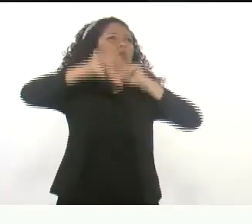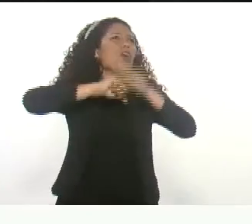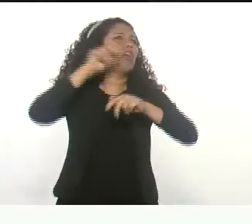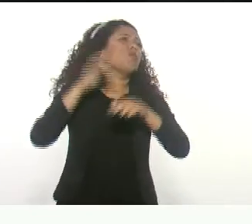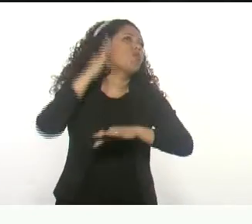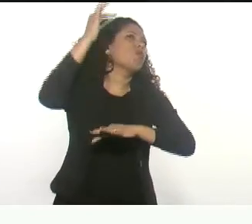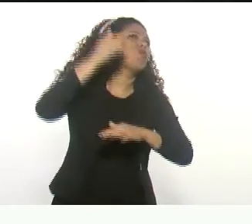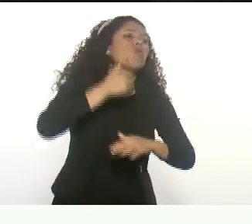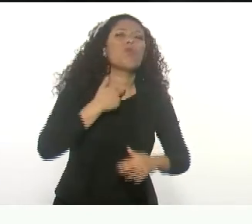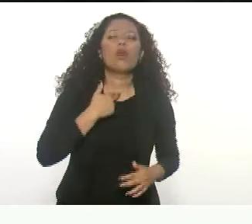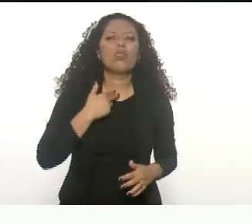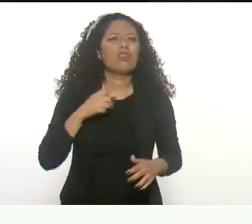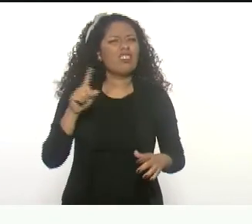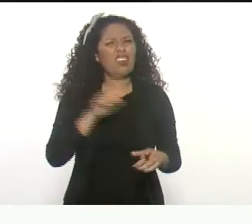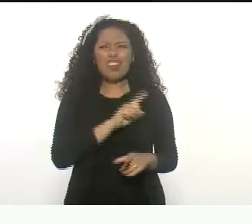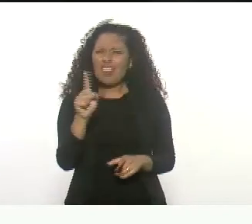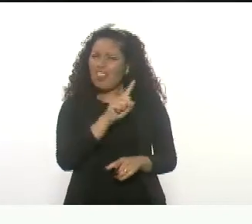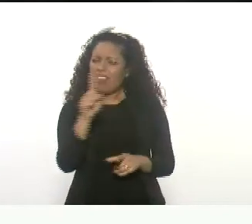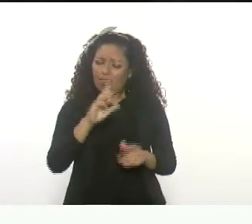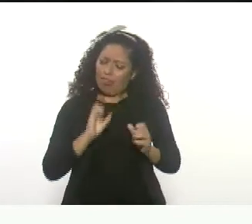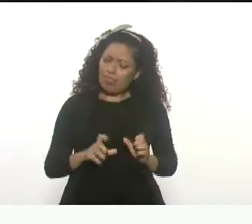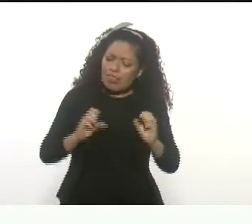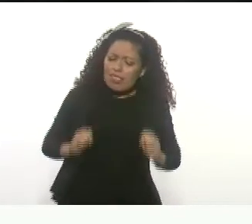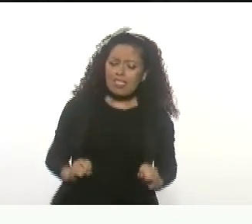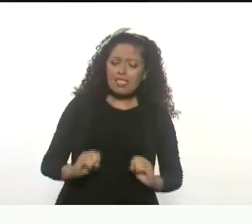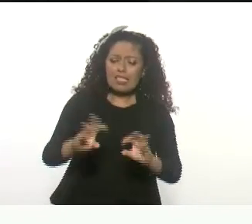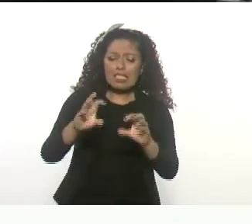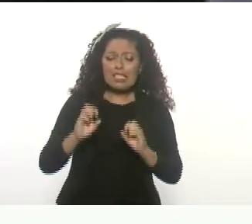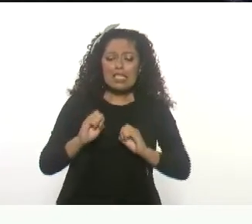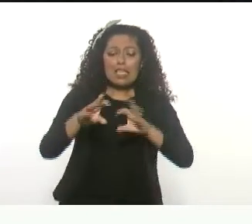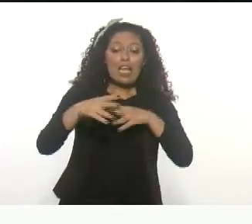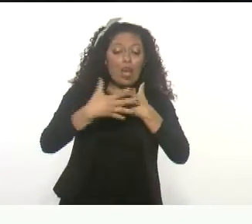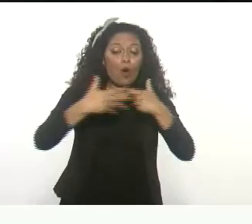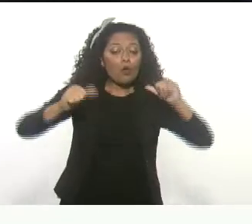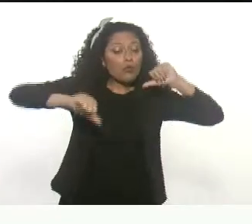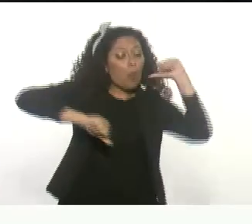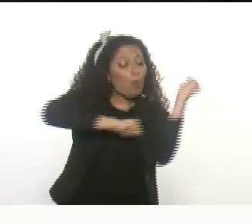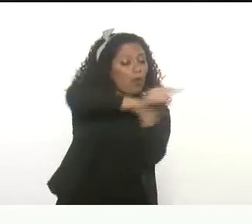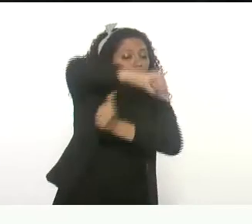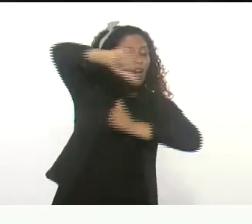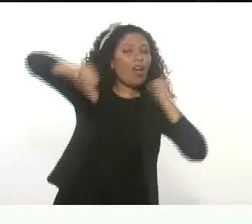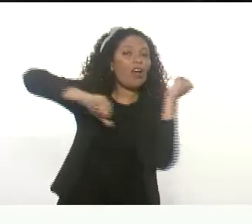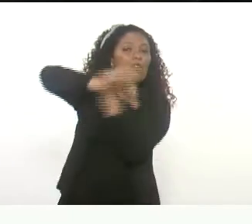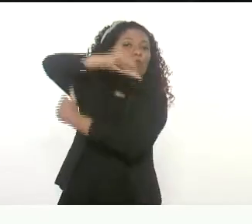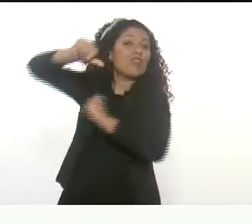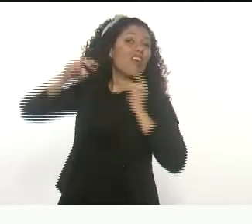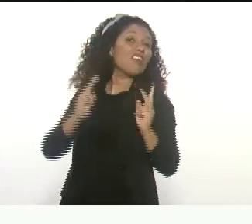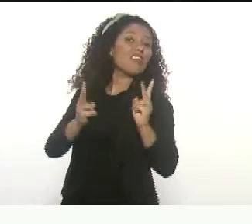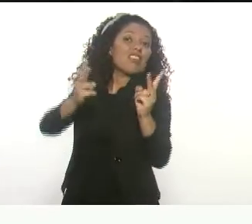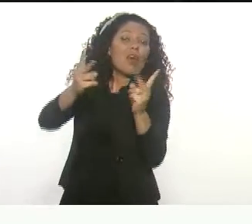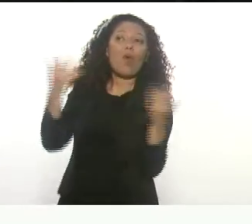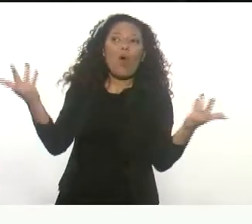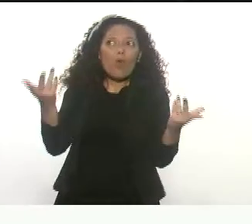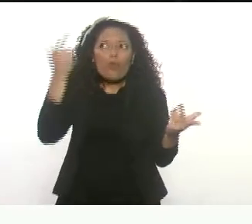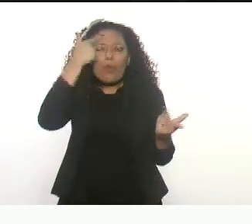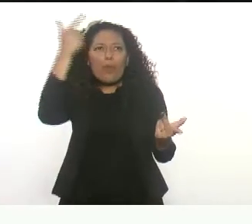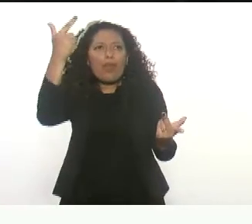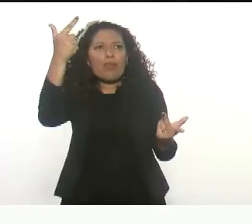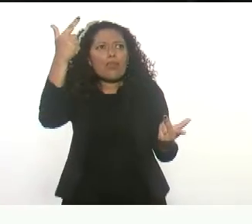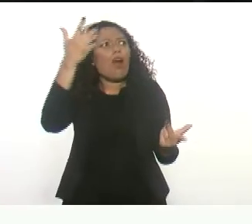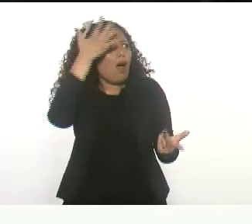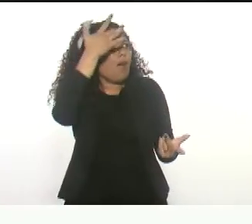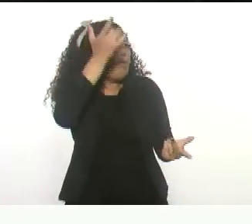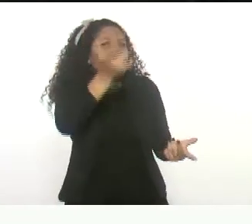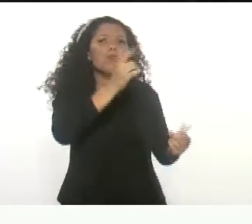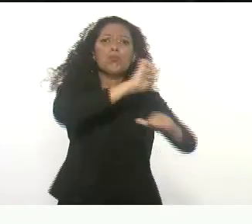ensinar que as coisas mudam, que a gente evolui, que a gente repensa, que a gente achou que era assim, agora não é mais. Tudo isso, só para